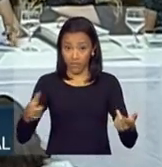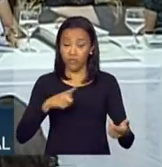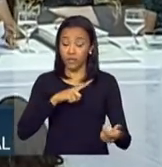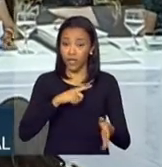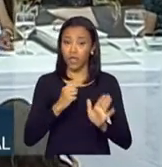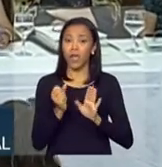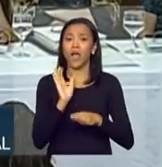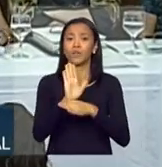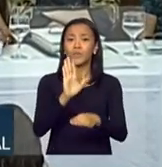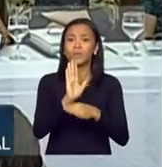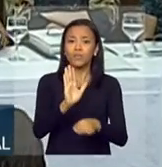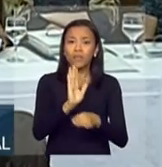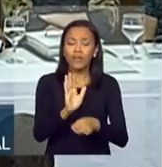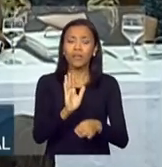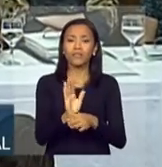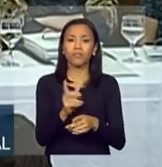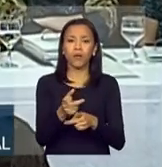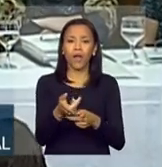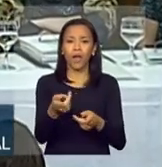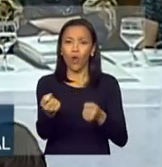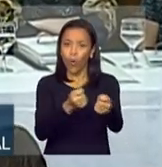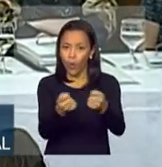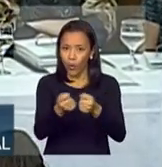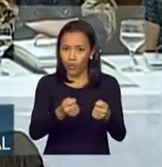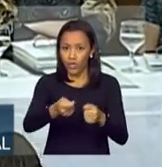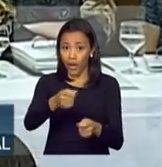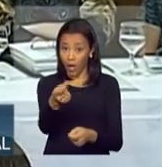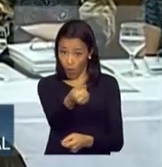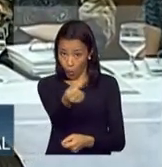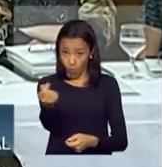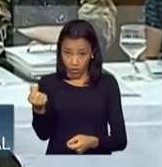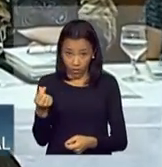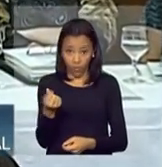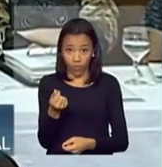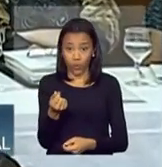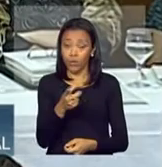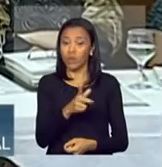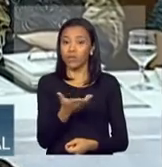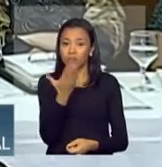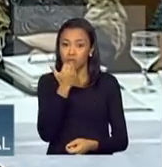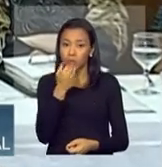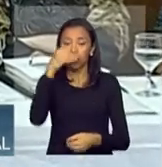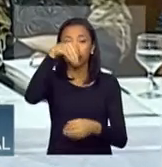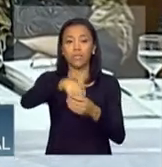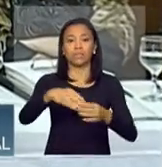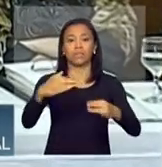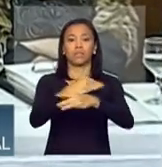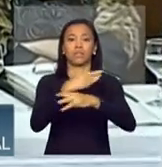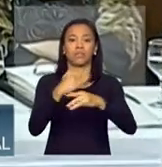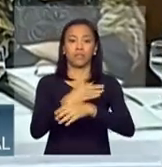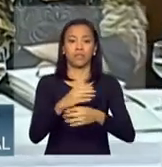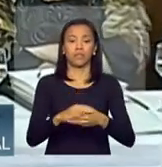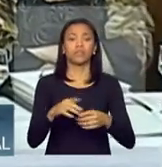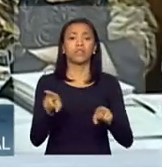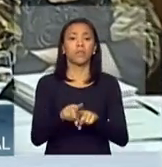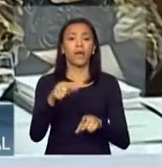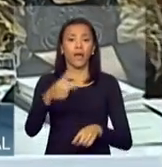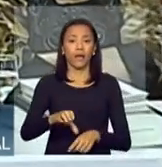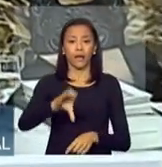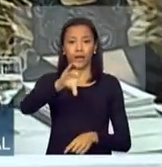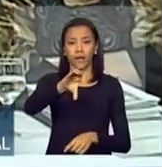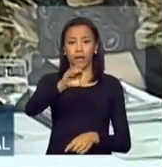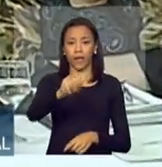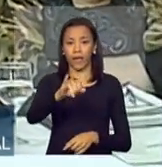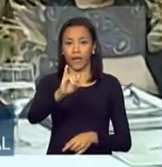contribuído para regular o preço das refeições nas cidades. A Caizan deve alterar a